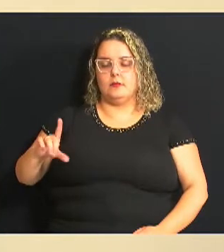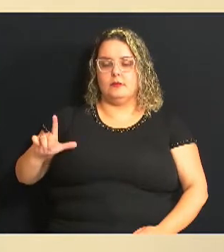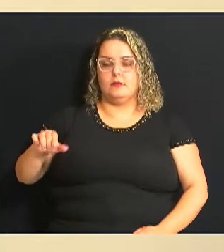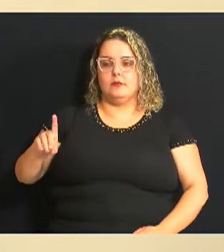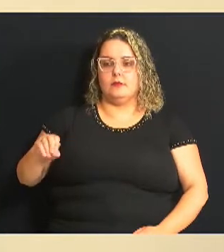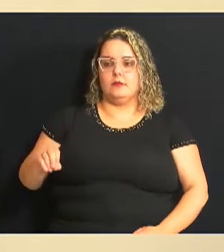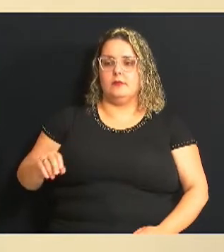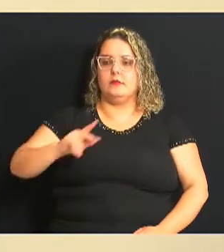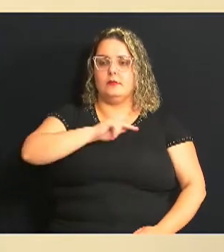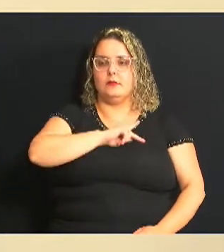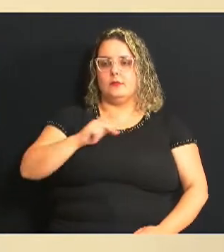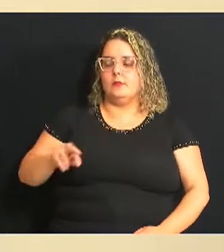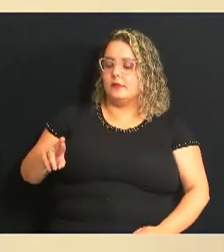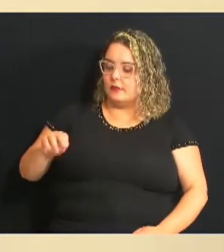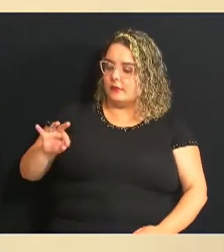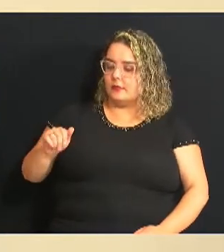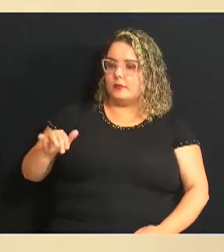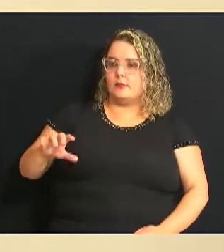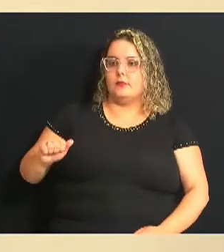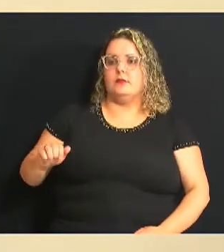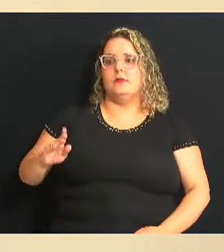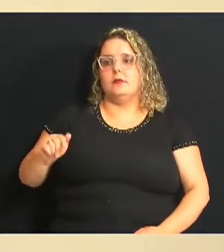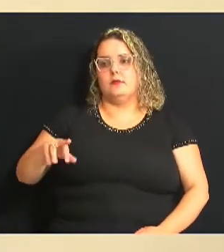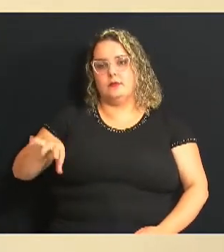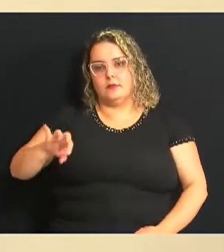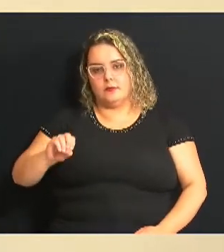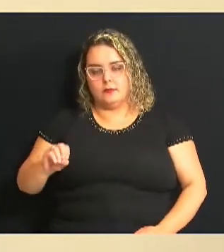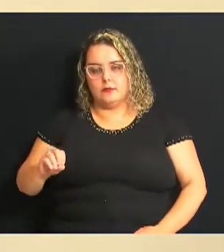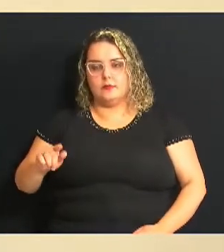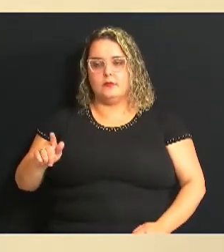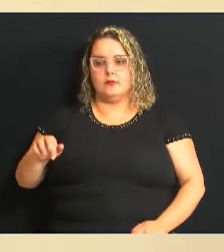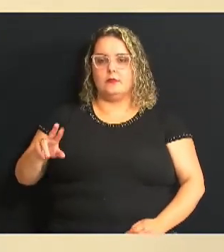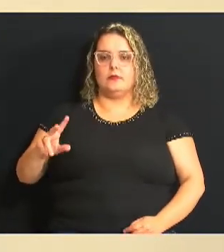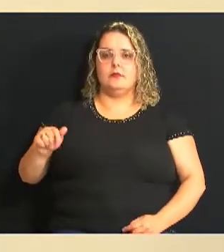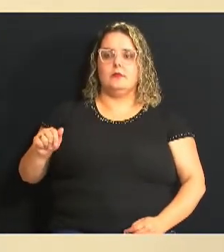Humanitárias do Rotary Clube de Campinas, Barão Geraldo.